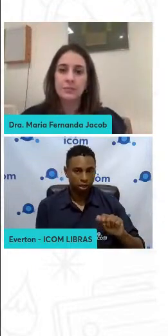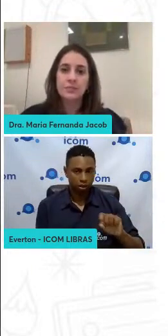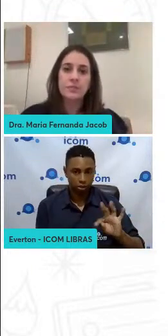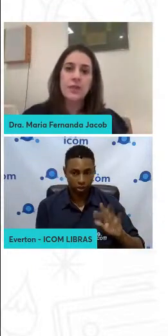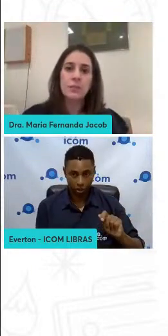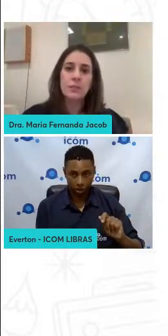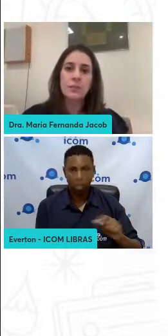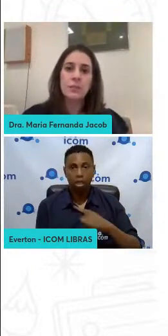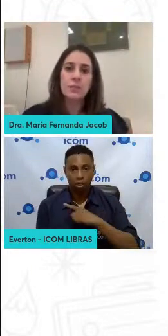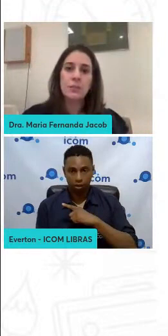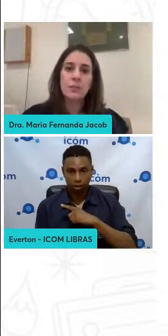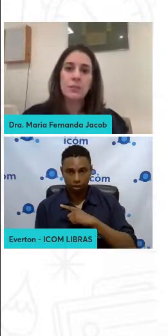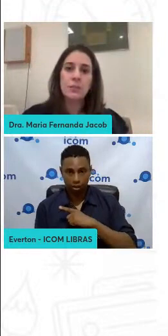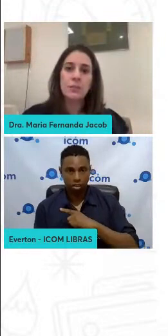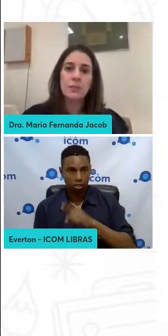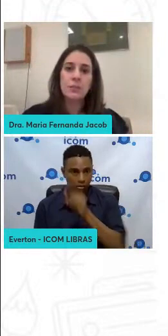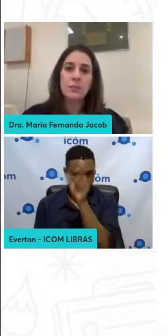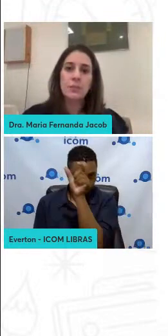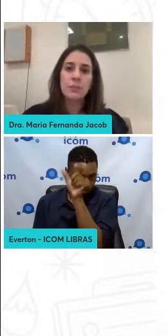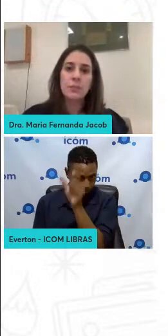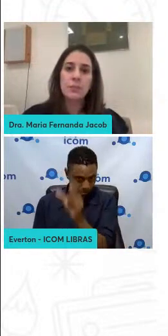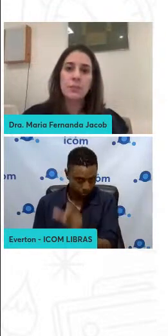lado.